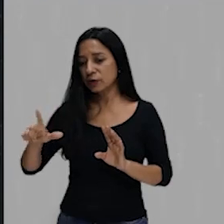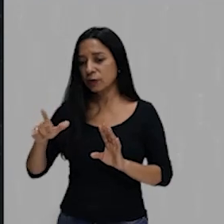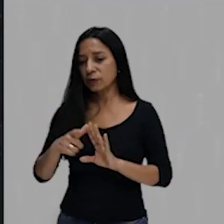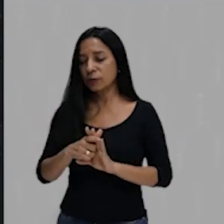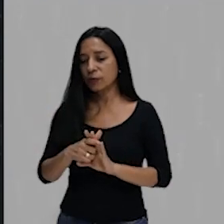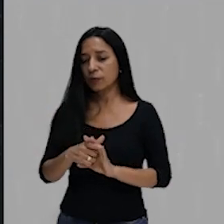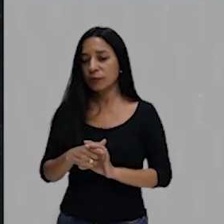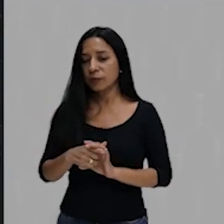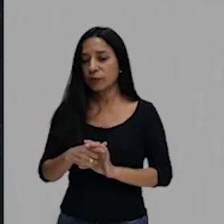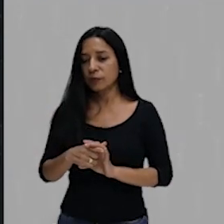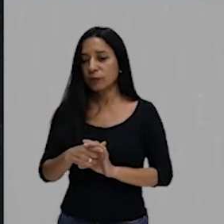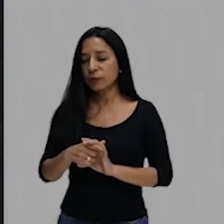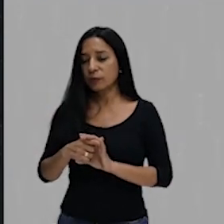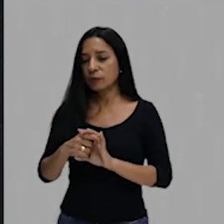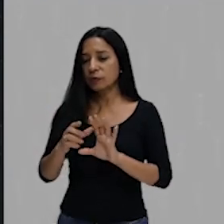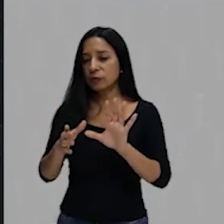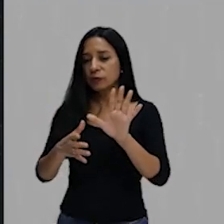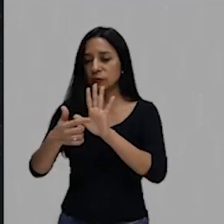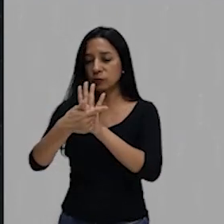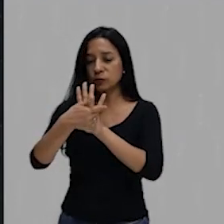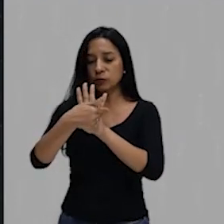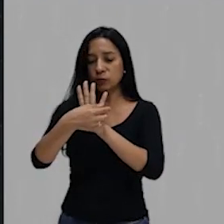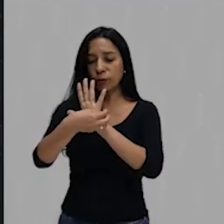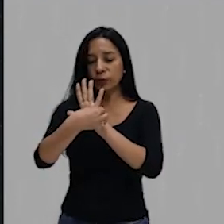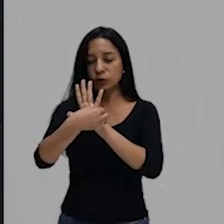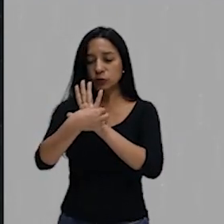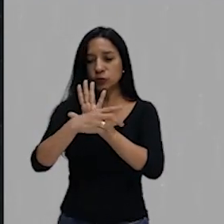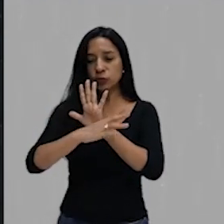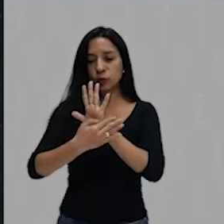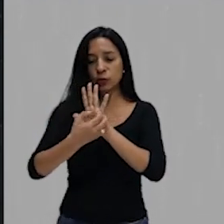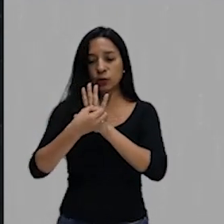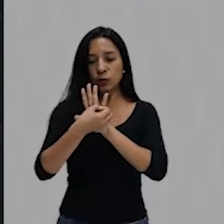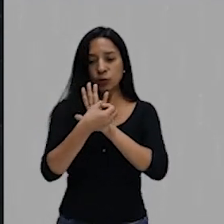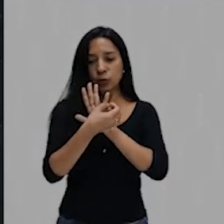por exemplo, na quantidade de dedos próximos ao dedo midinho, ok?